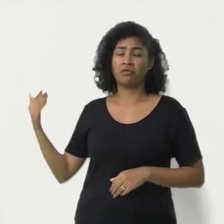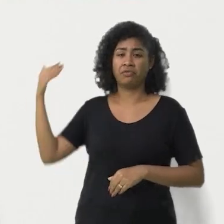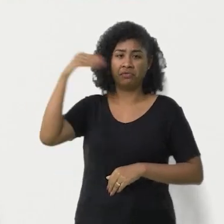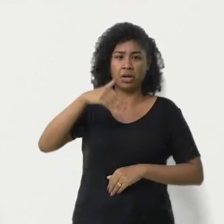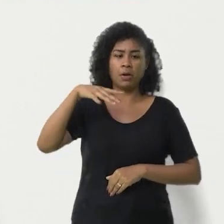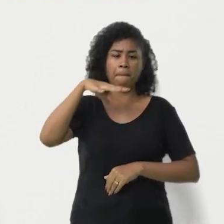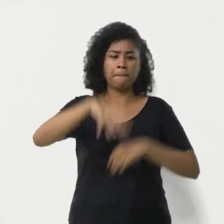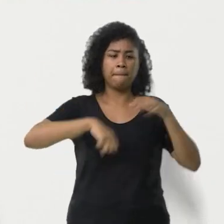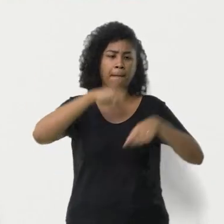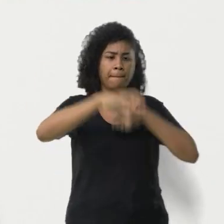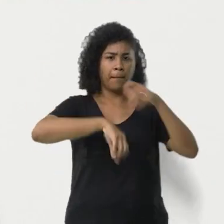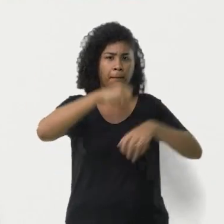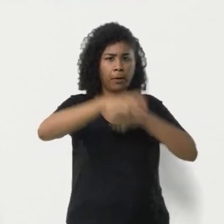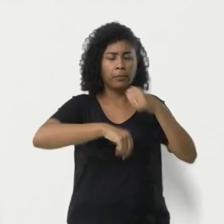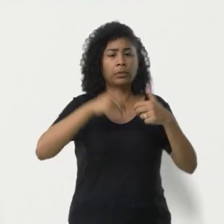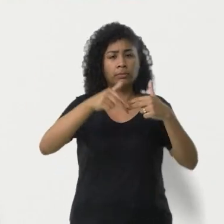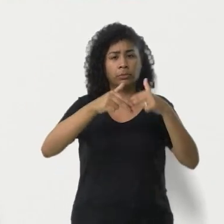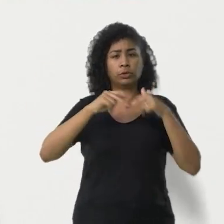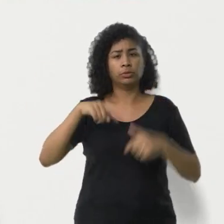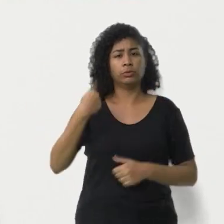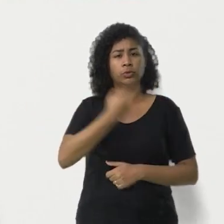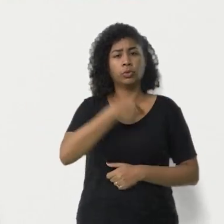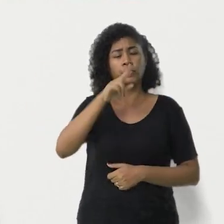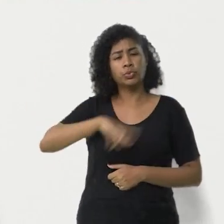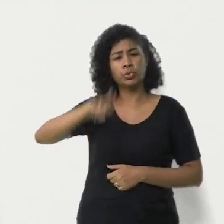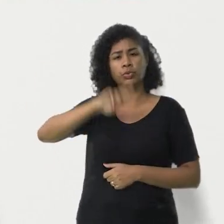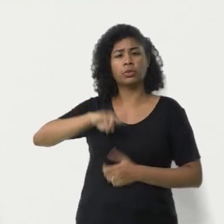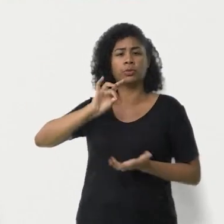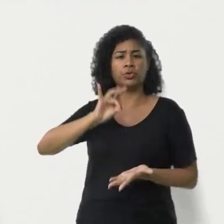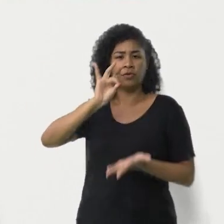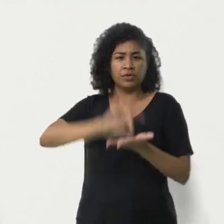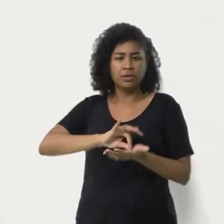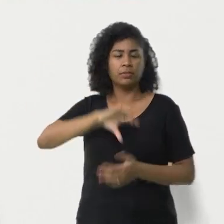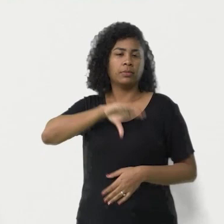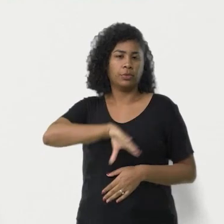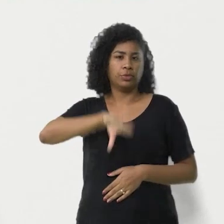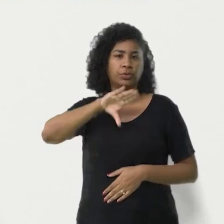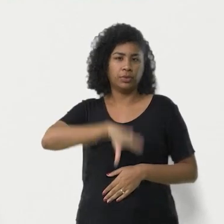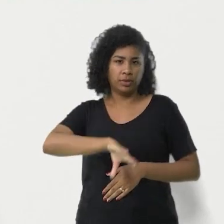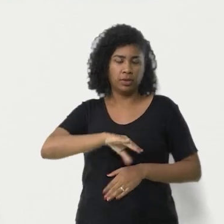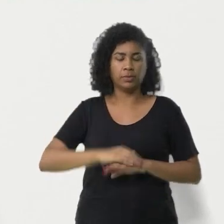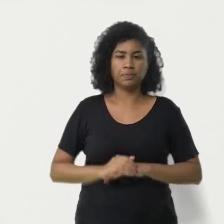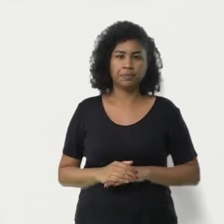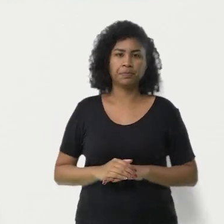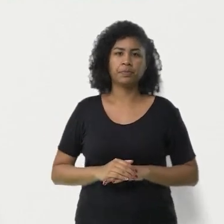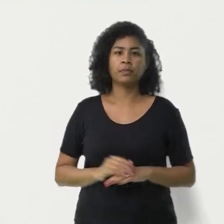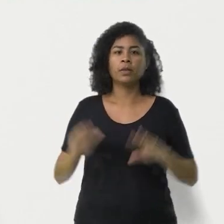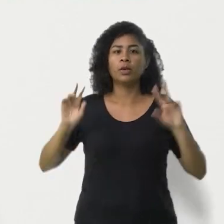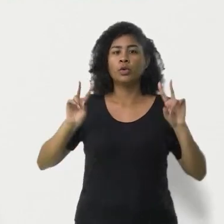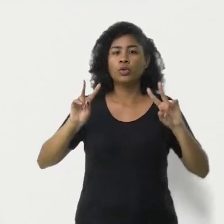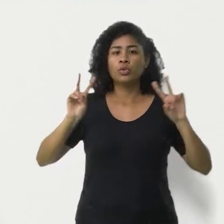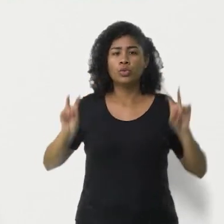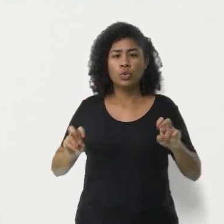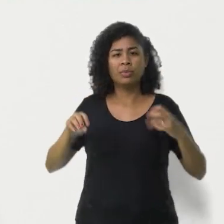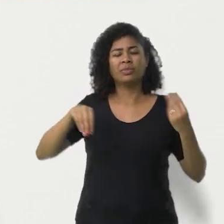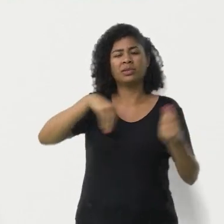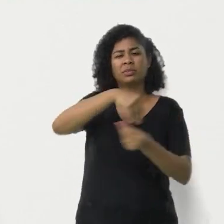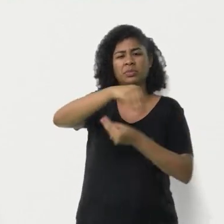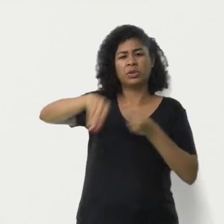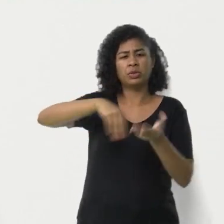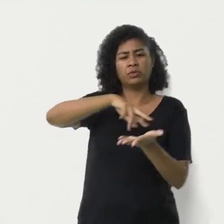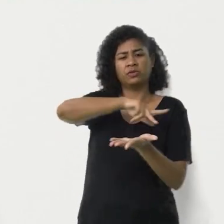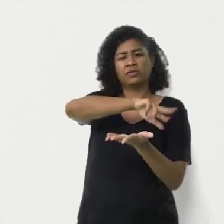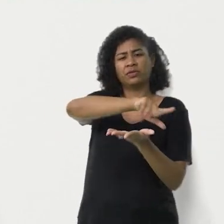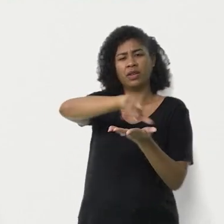acabou se tornando o nosso idioma oficial atualmente, tá? Ainda em relação a essa diversidade que vem